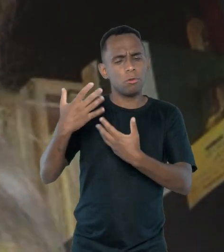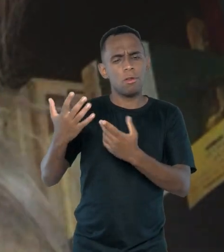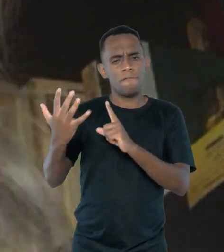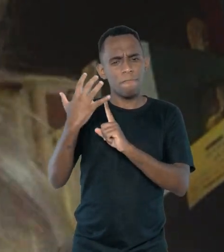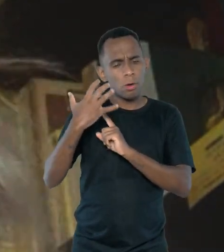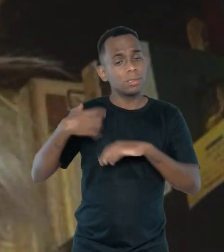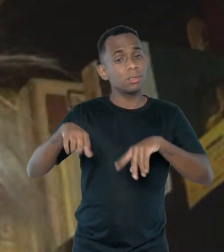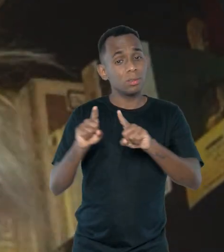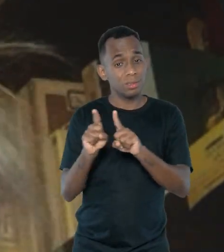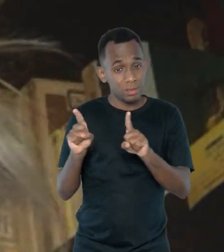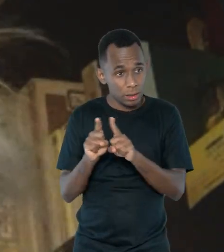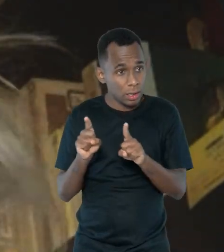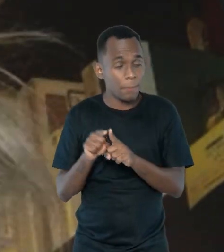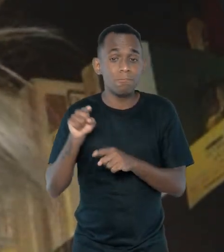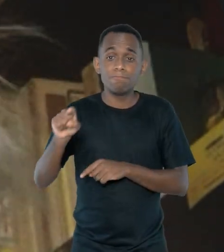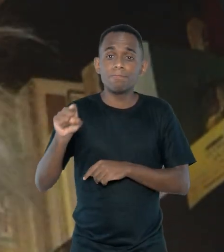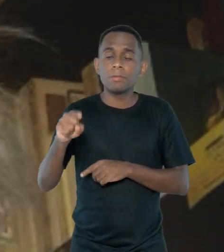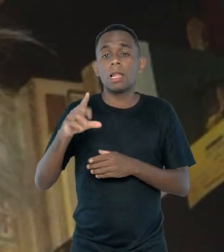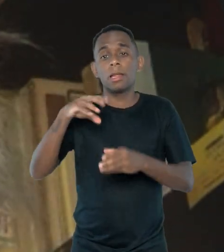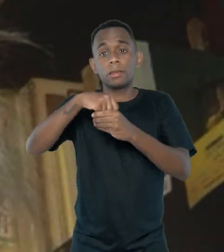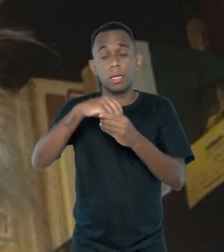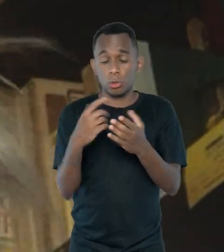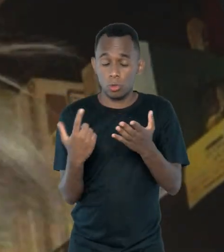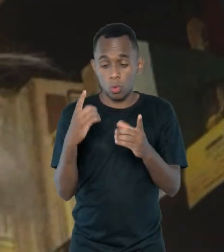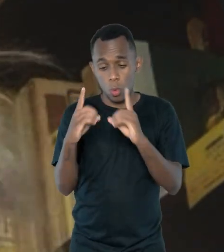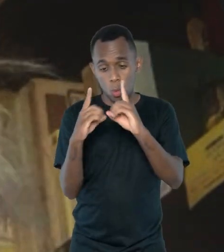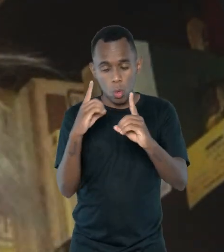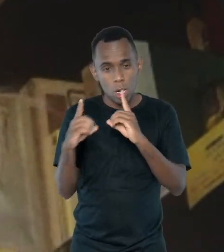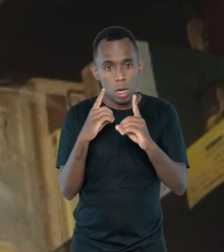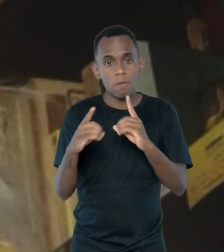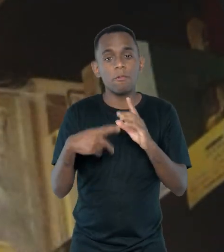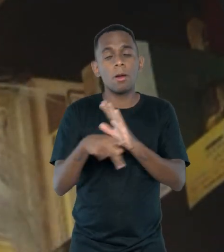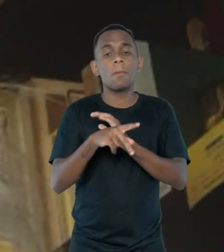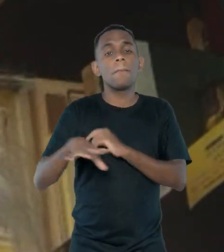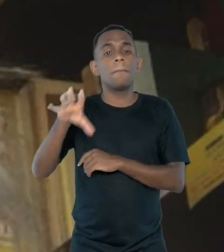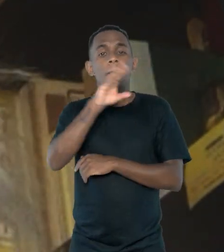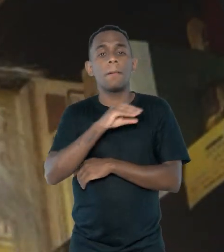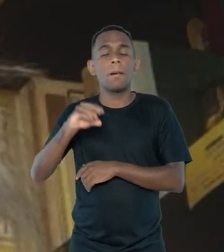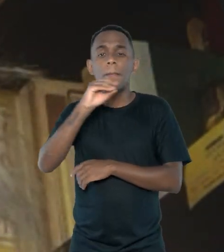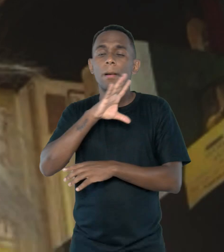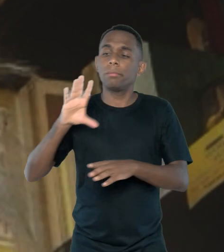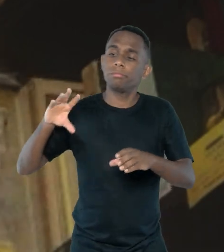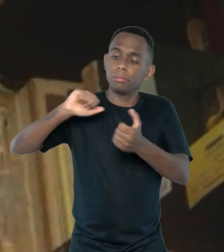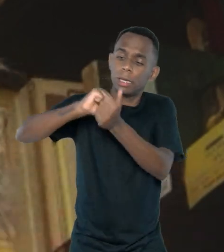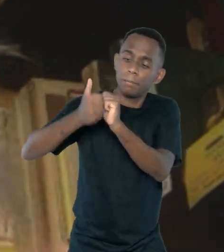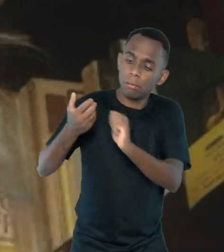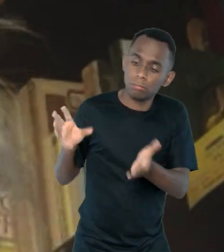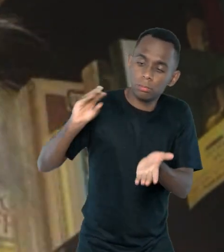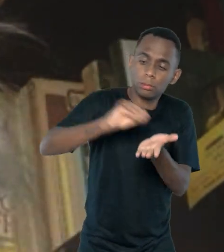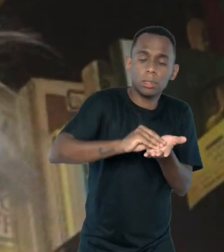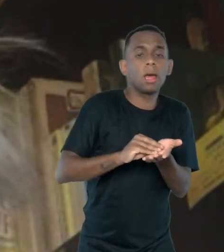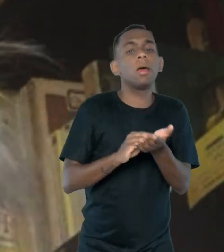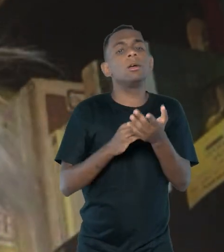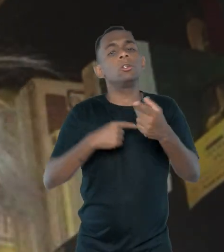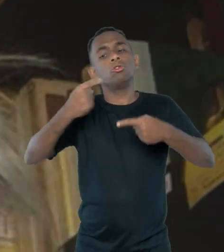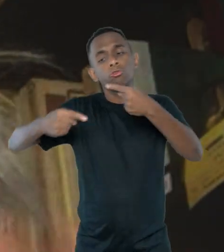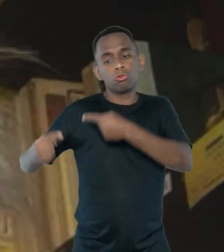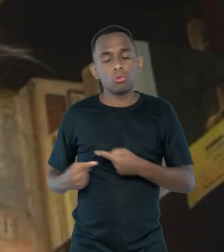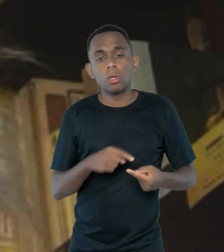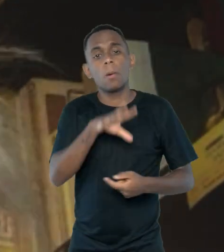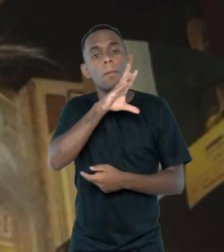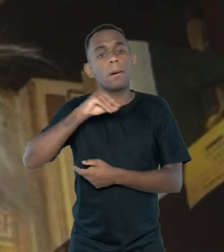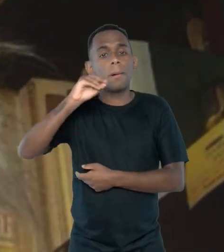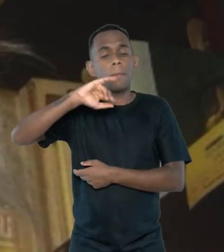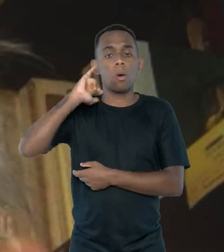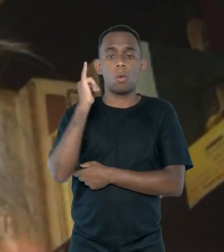A Antonieta trouxe para o livro didático a linguagem oral, a discussão da oralidade. Ela